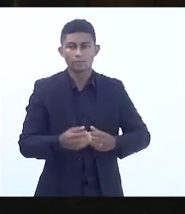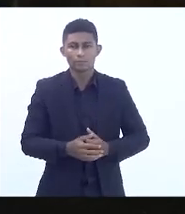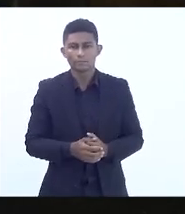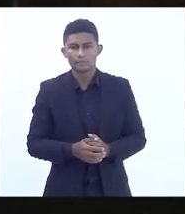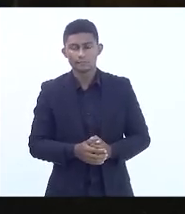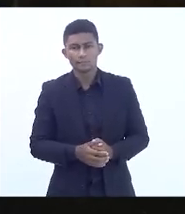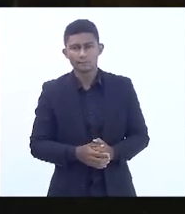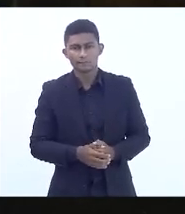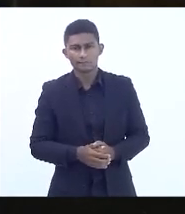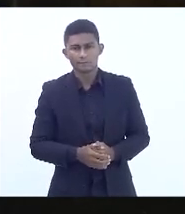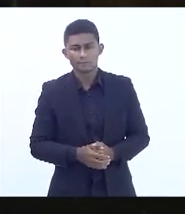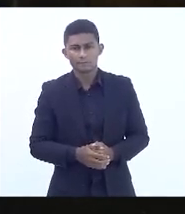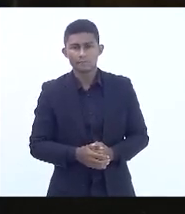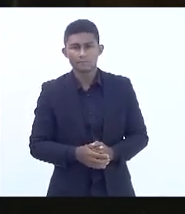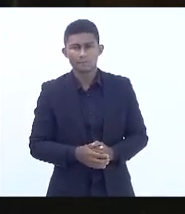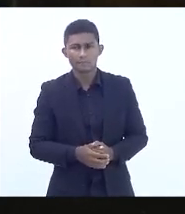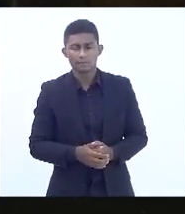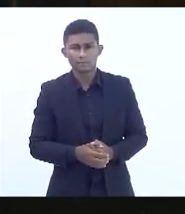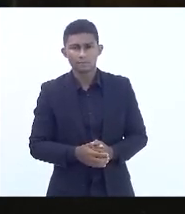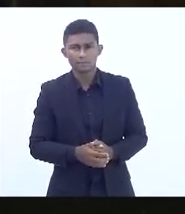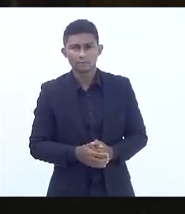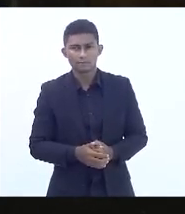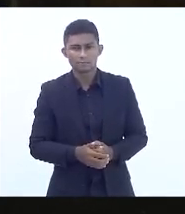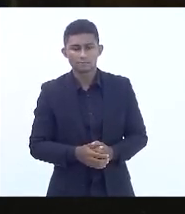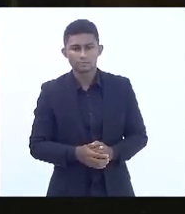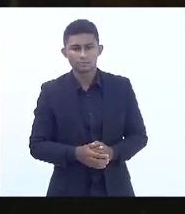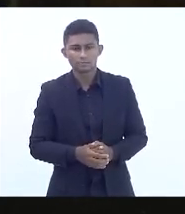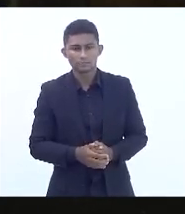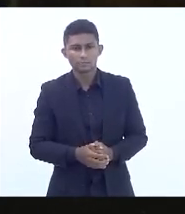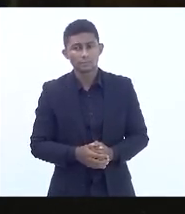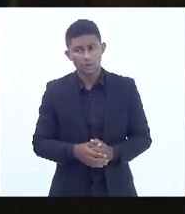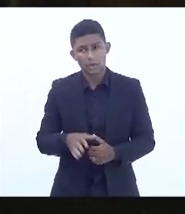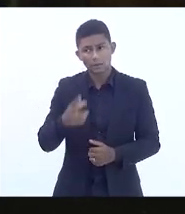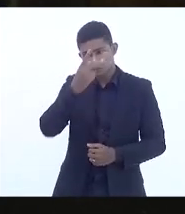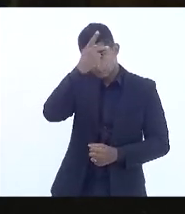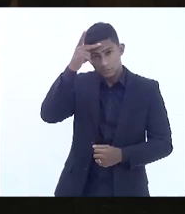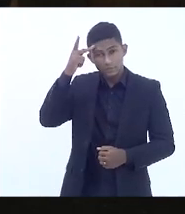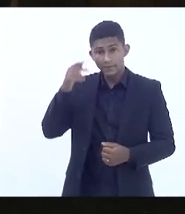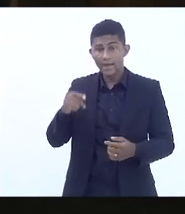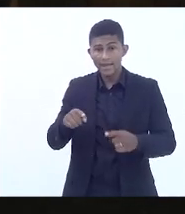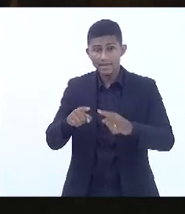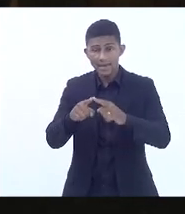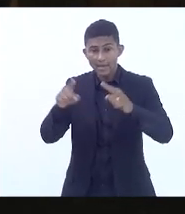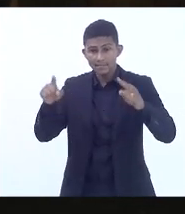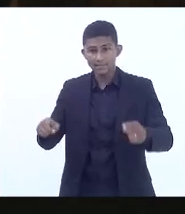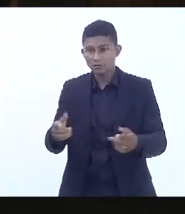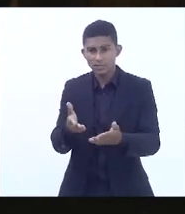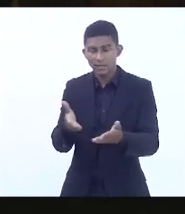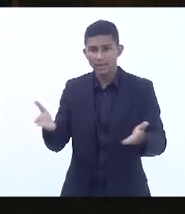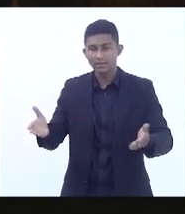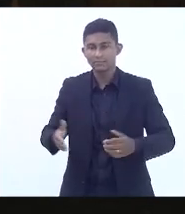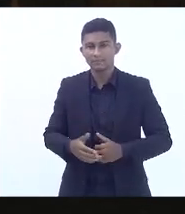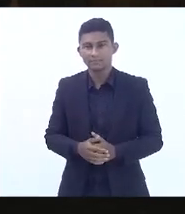né, para melhorar o nosso país? É, daí vai de acordo com o pessoal, né, cara? Aí a gente sabe que...